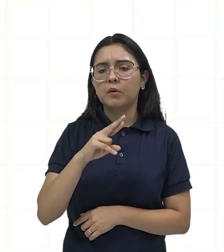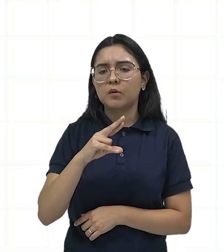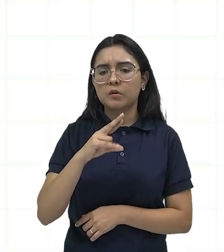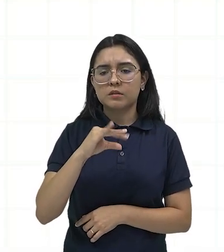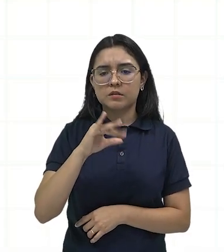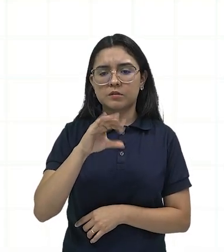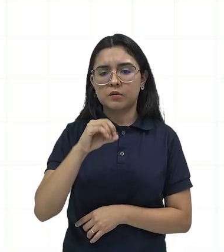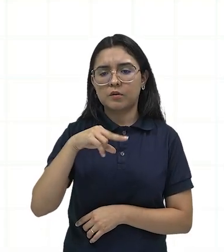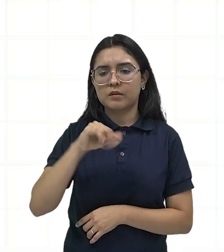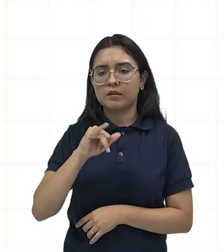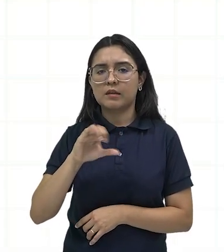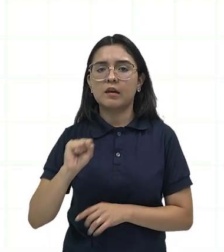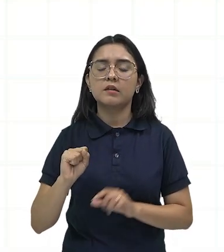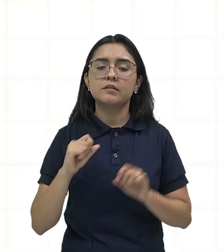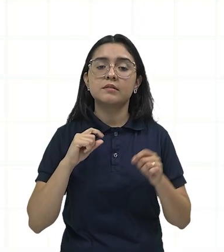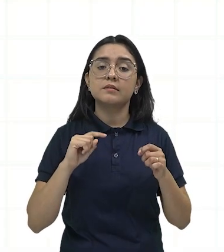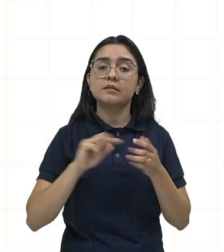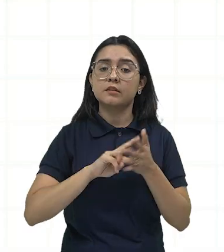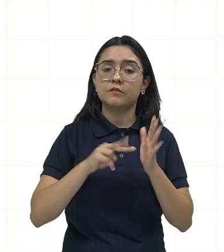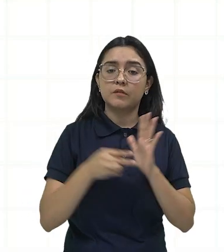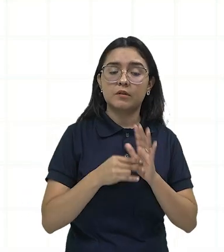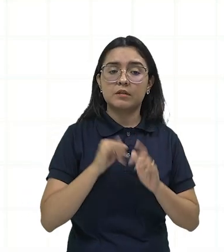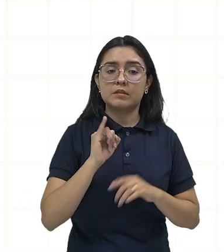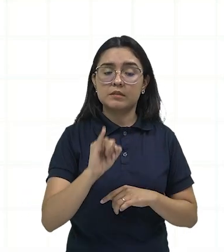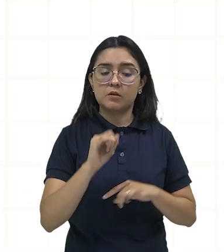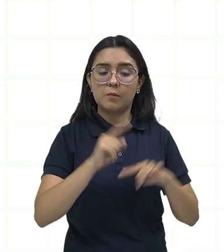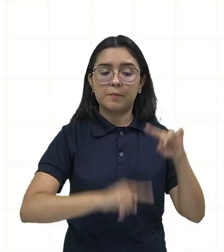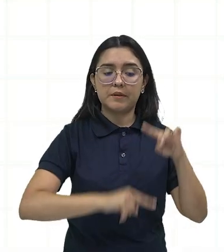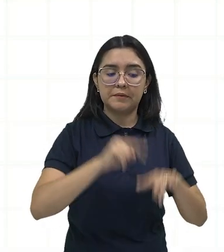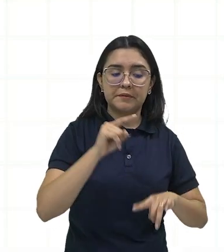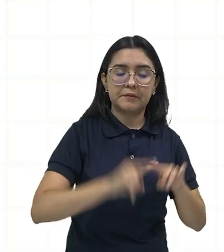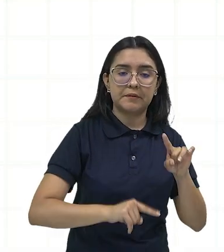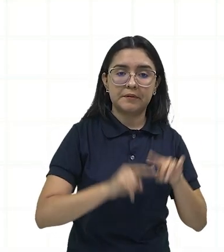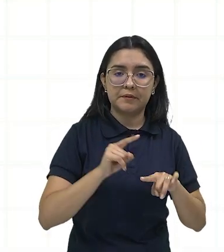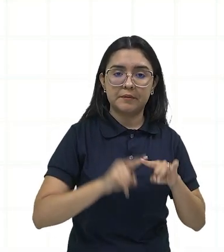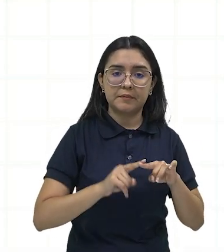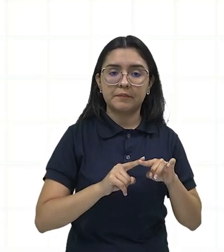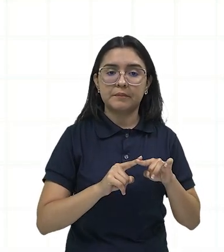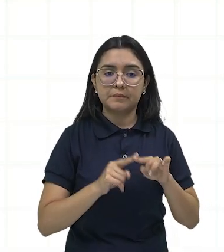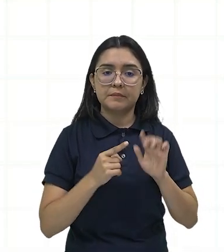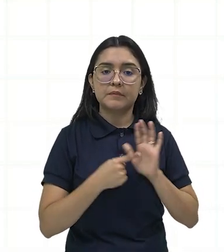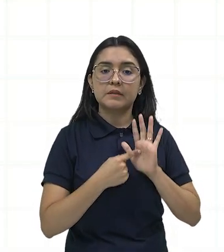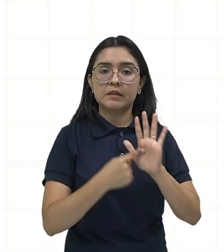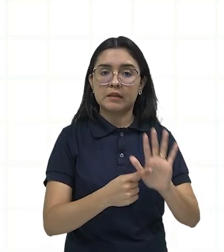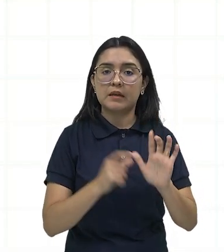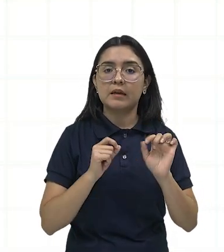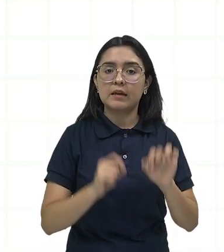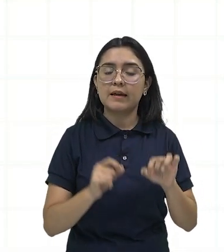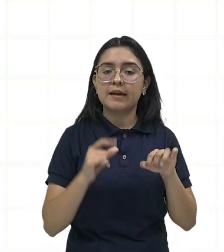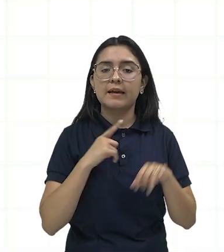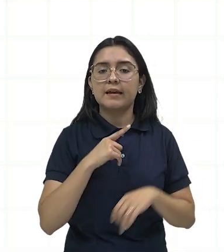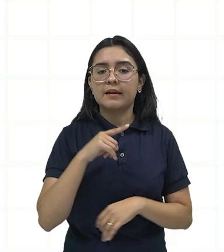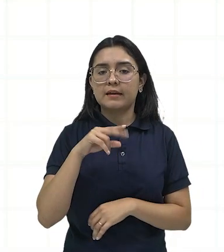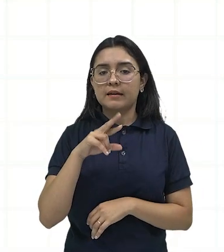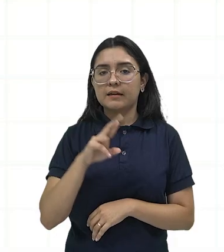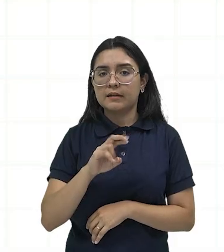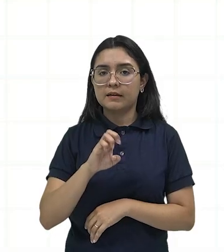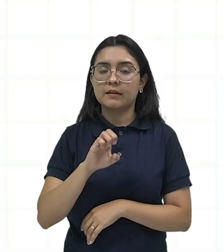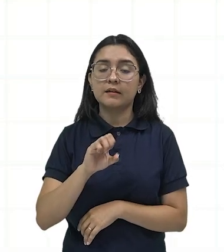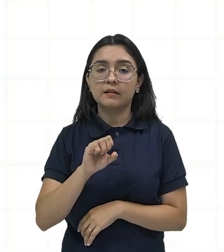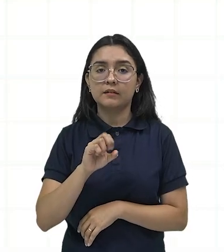dizer? Quer dizer que se um material apresenta uma alta resistividade, a